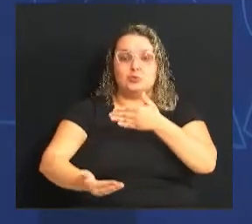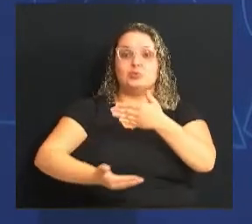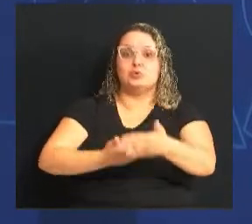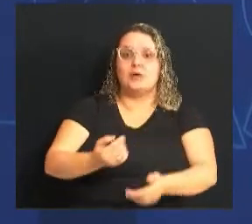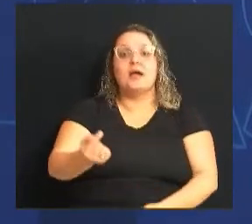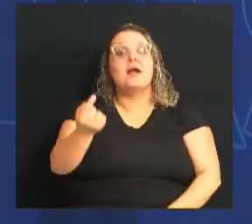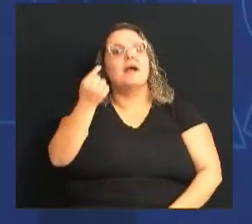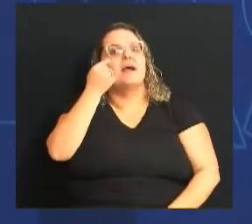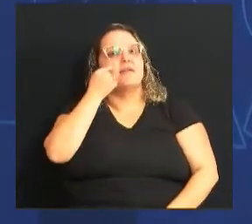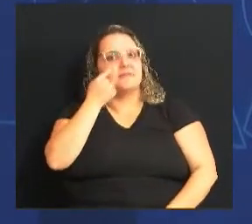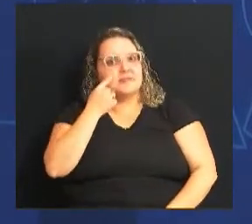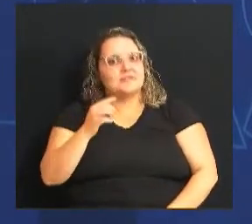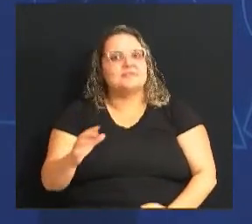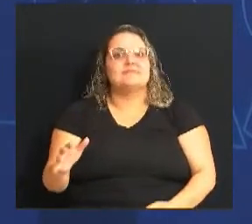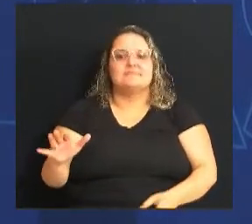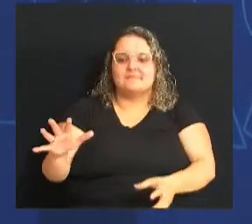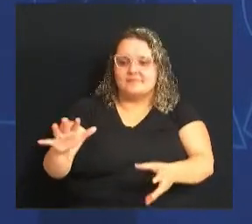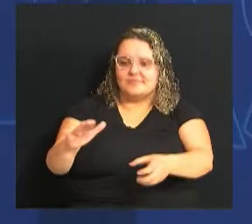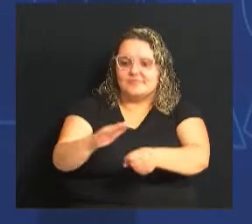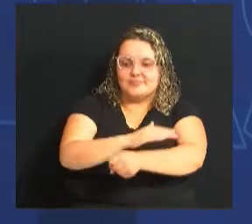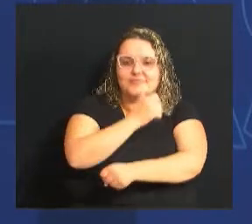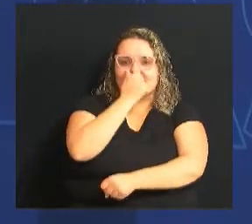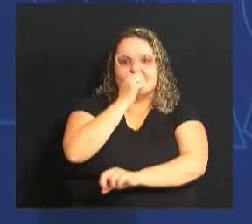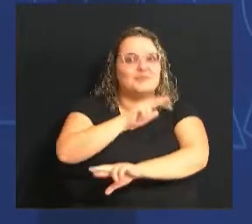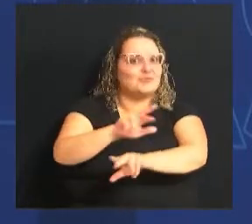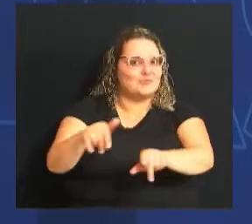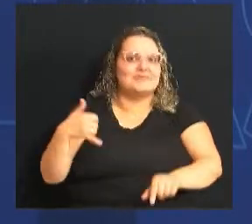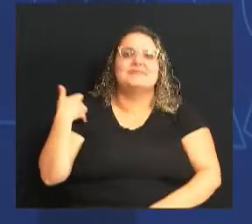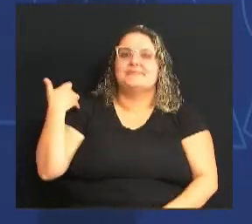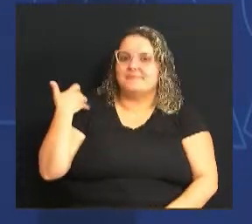tem reunido pessoas de todas as idades, viu?